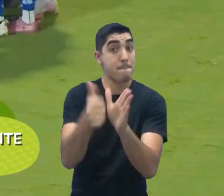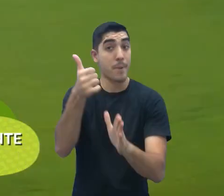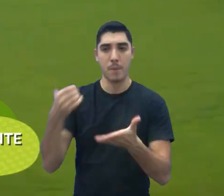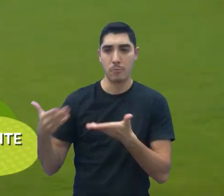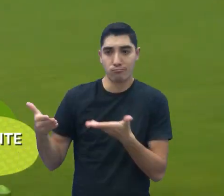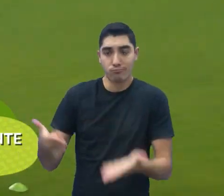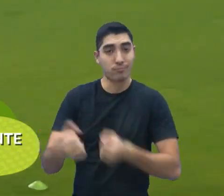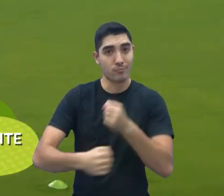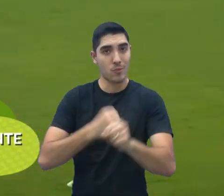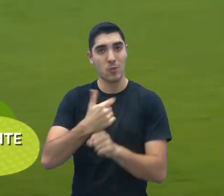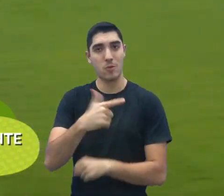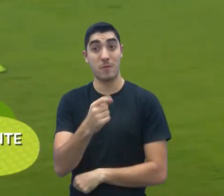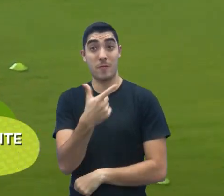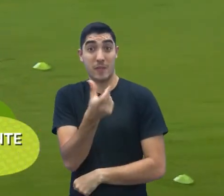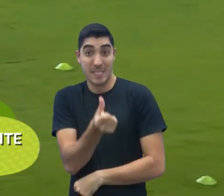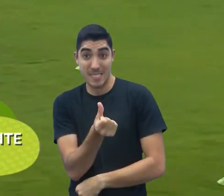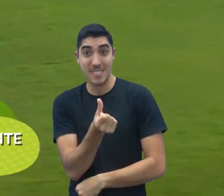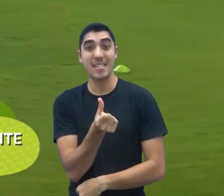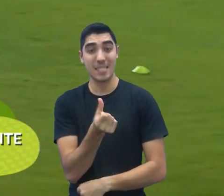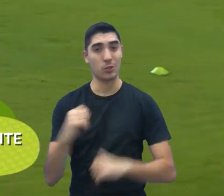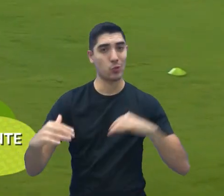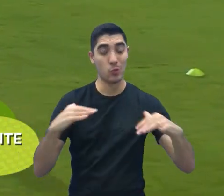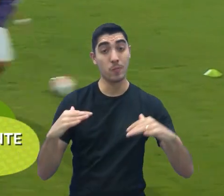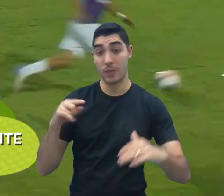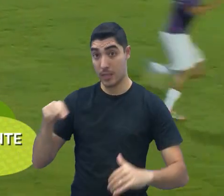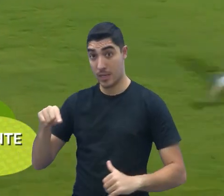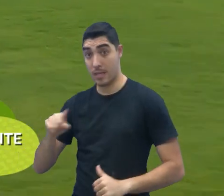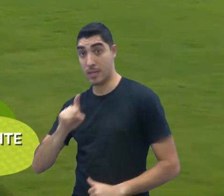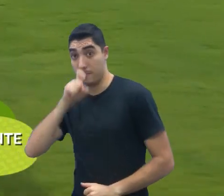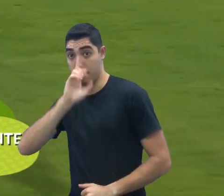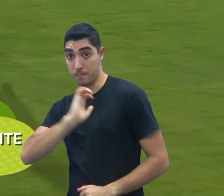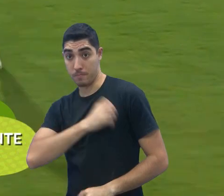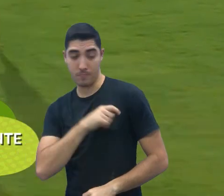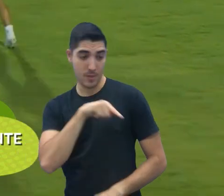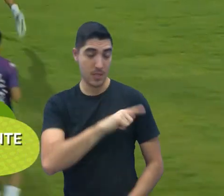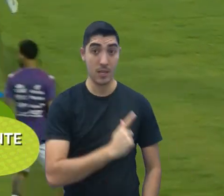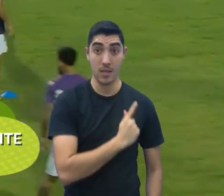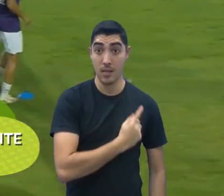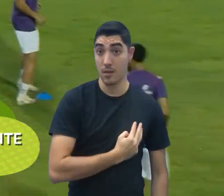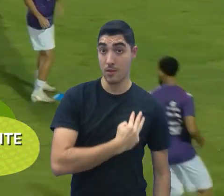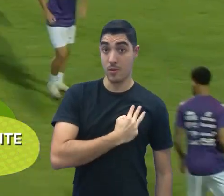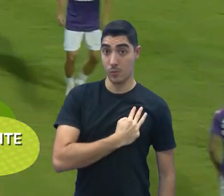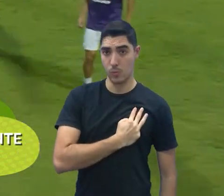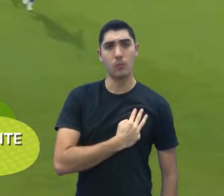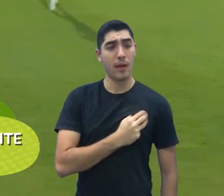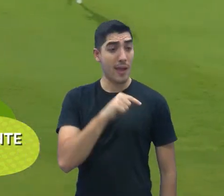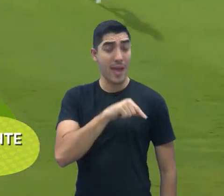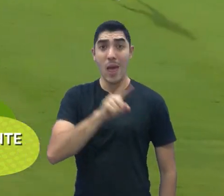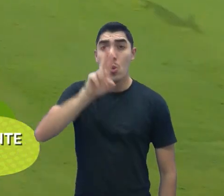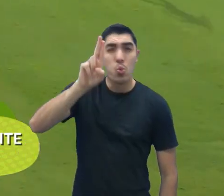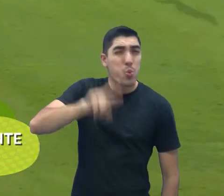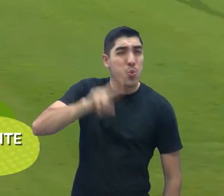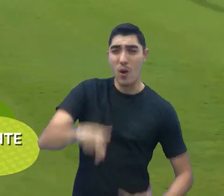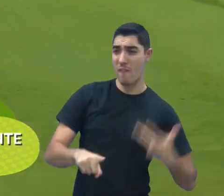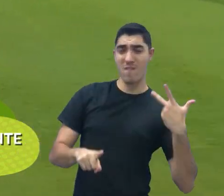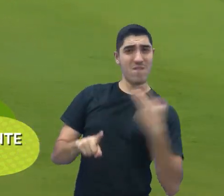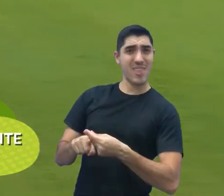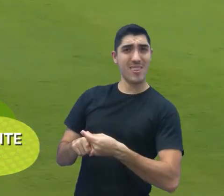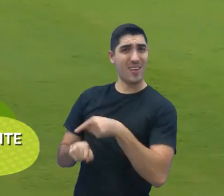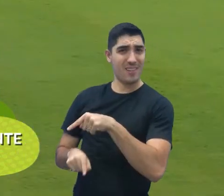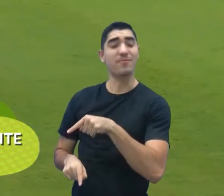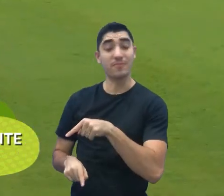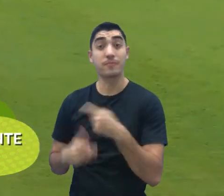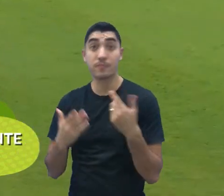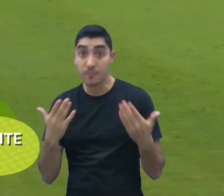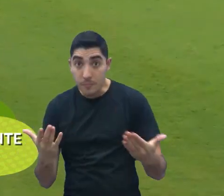2026. O adversário da noite era o Grêmio Prudente, que nunca venceu por aqui. Quando a bola rolou, se